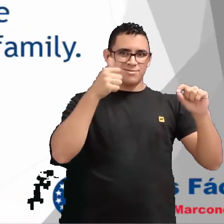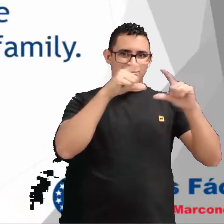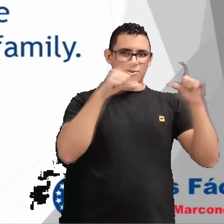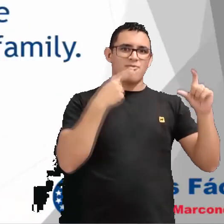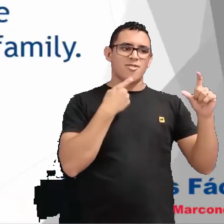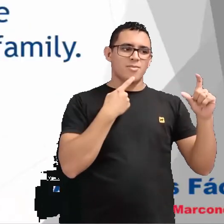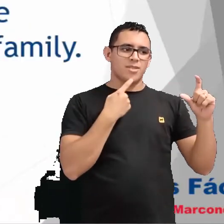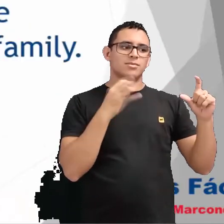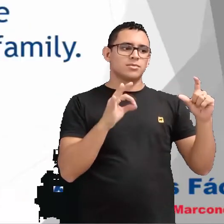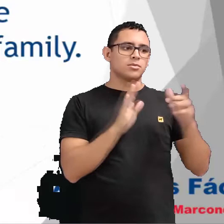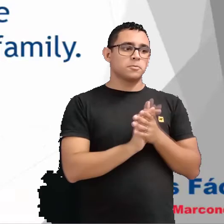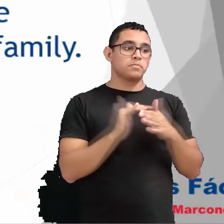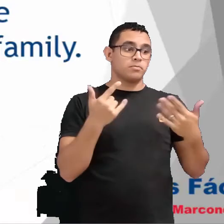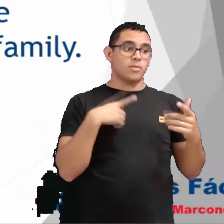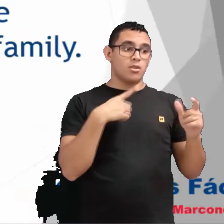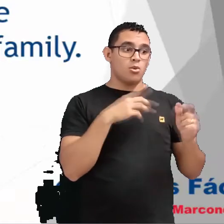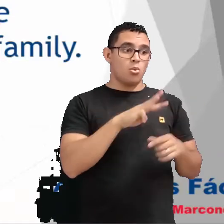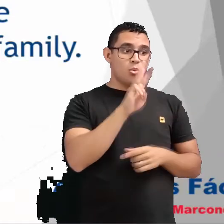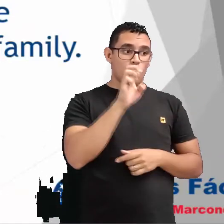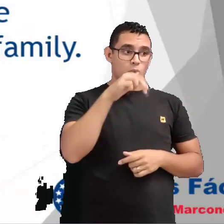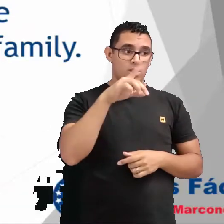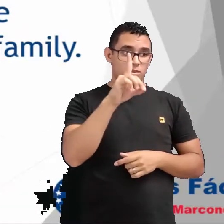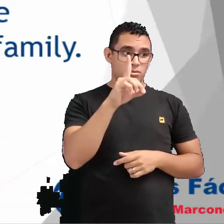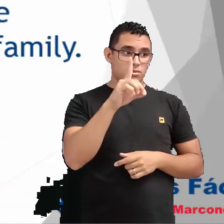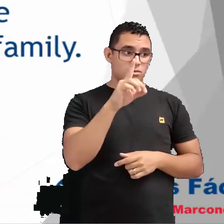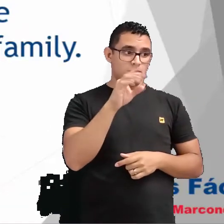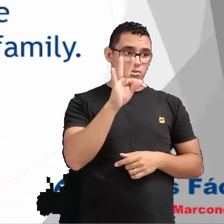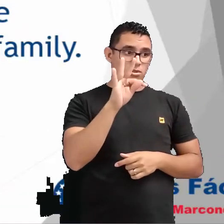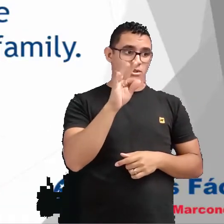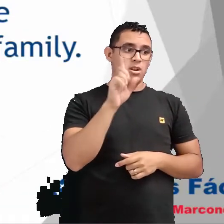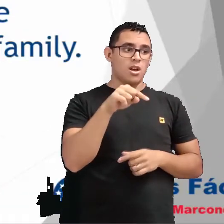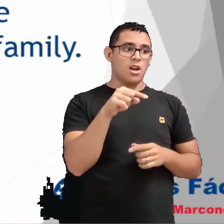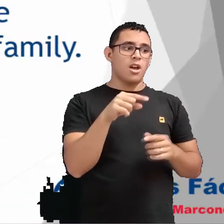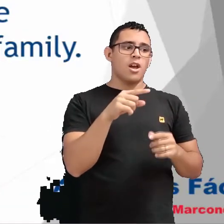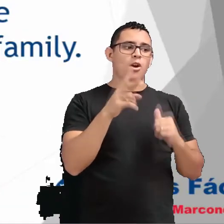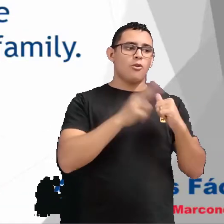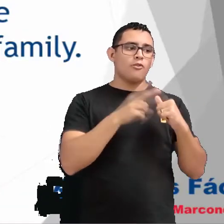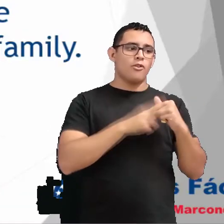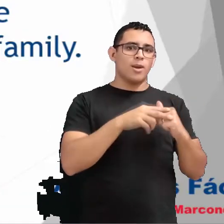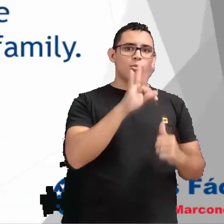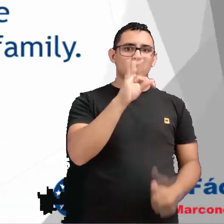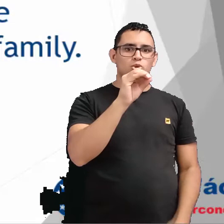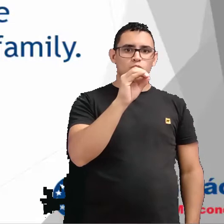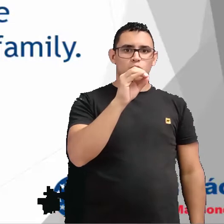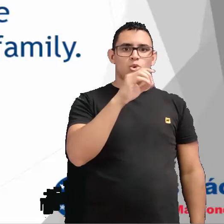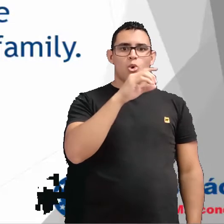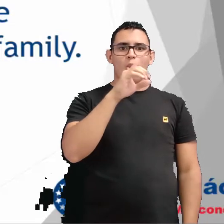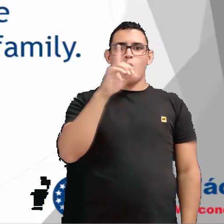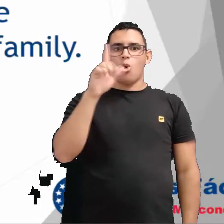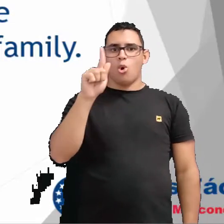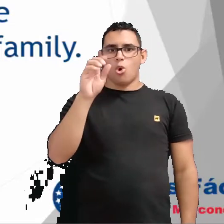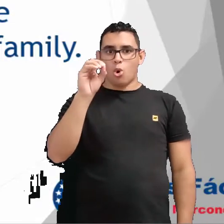só, o verbo went, né? Beth went to the beach. Went, como eu disse para vocês, é o verbo to go, o verbo ir.